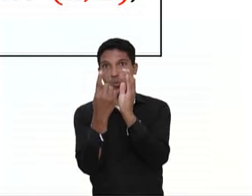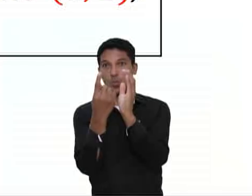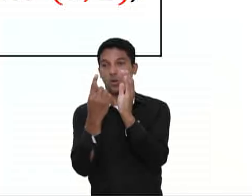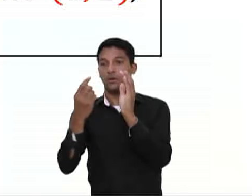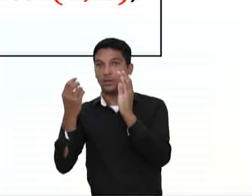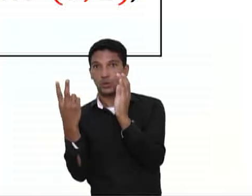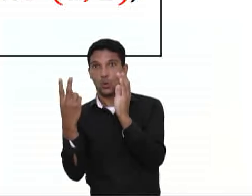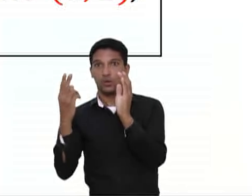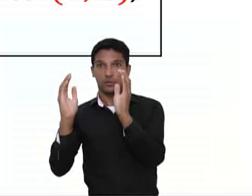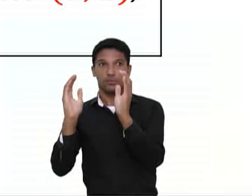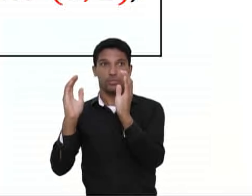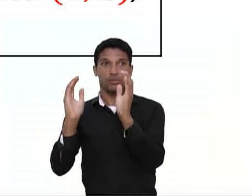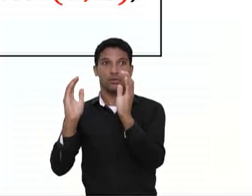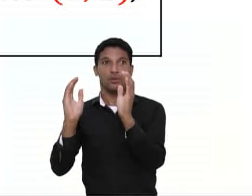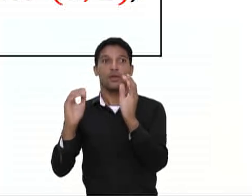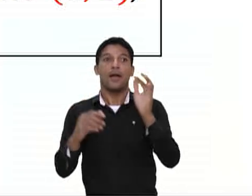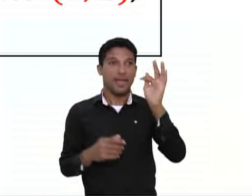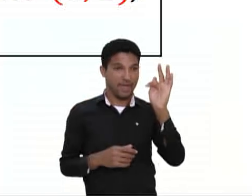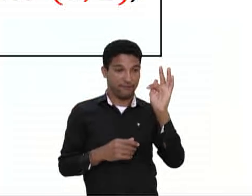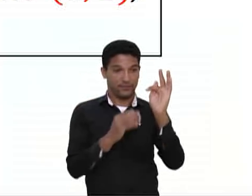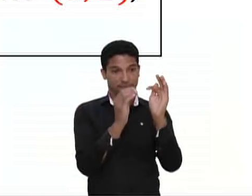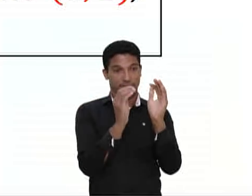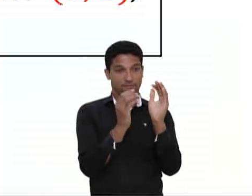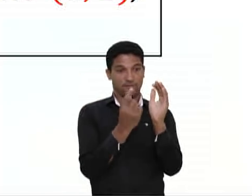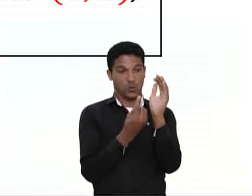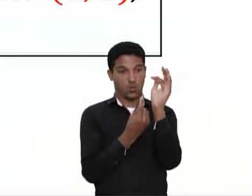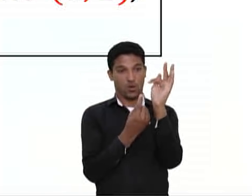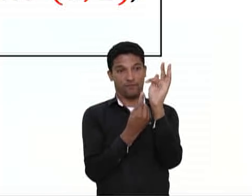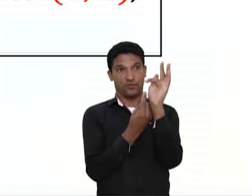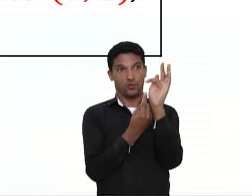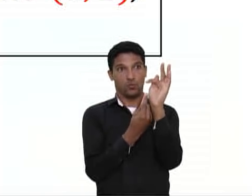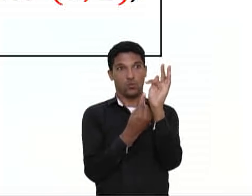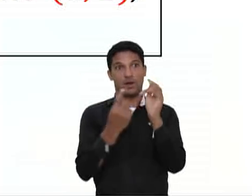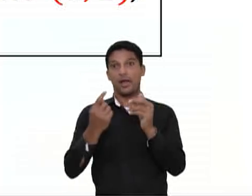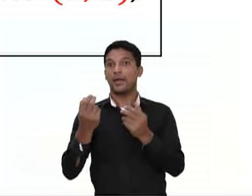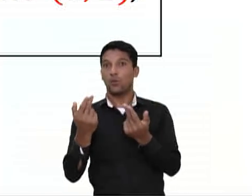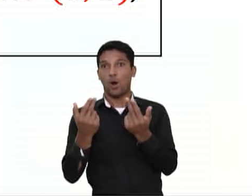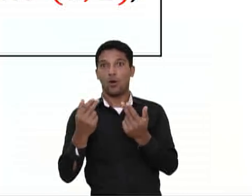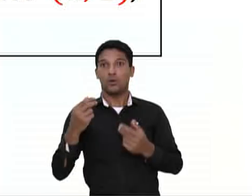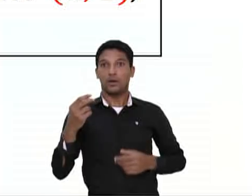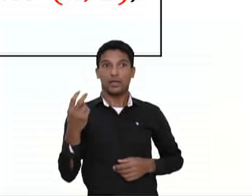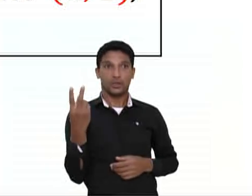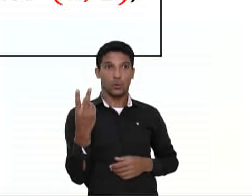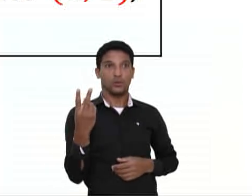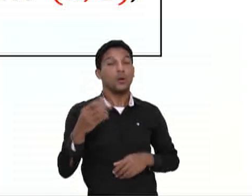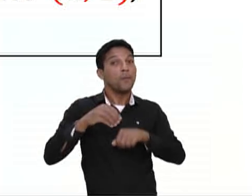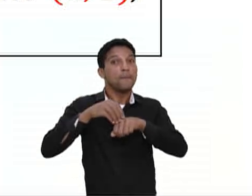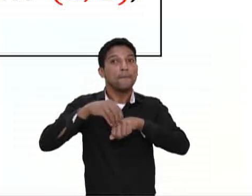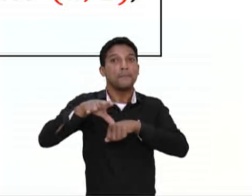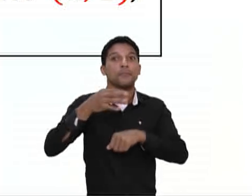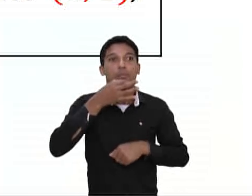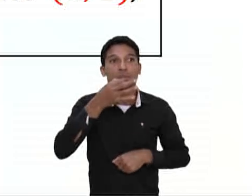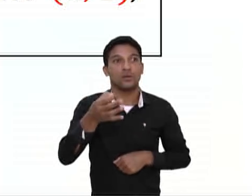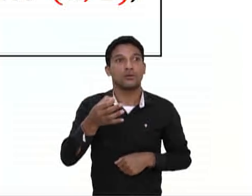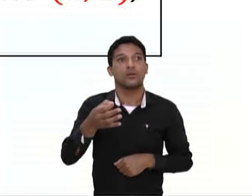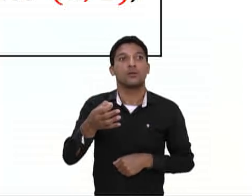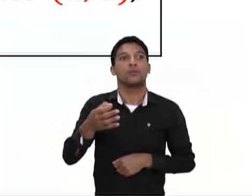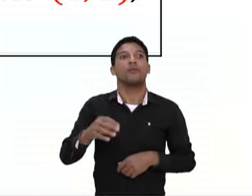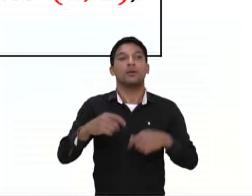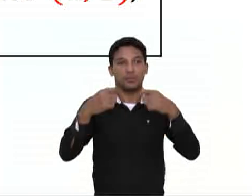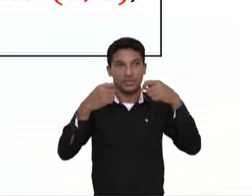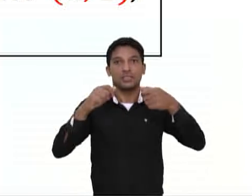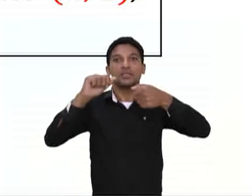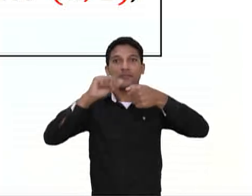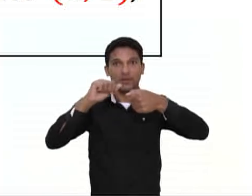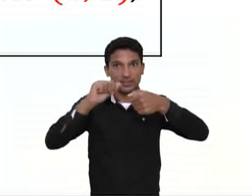2 então f de um tem que ser igual a dois sugestão você vai